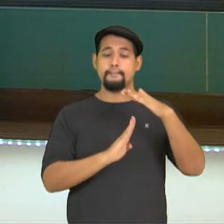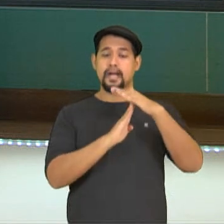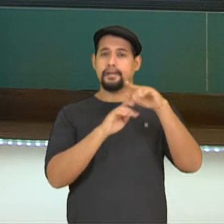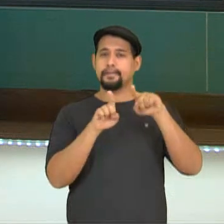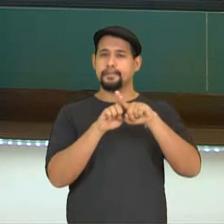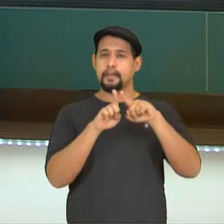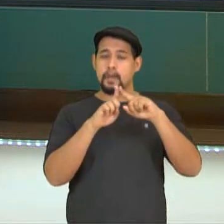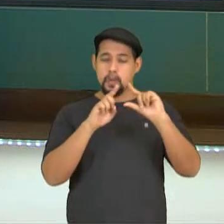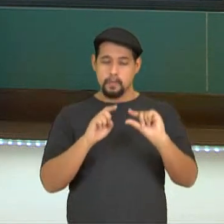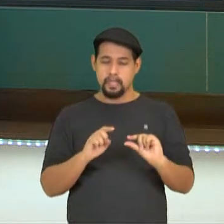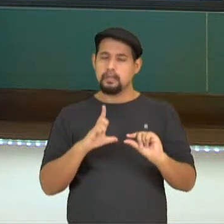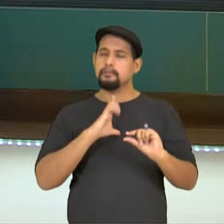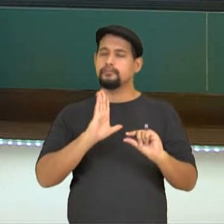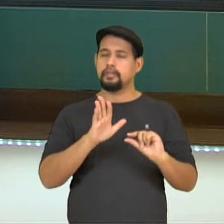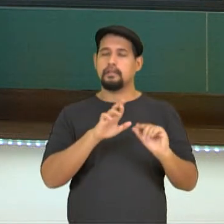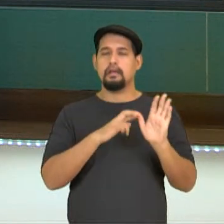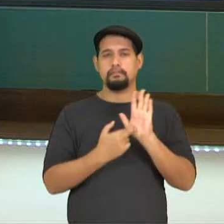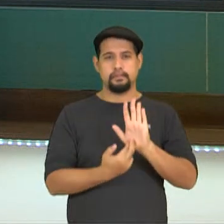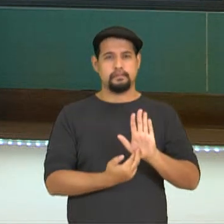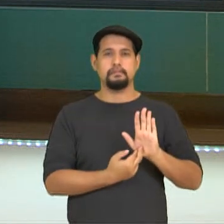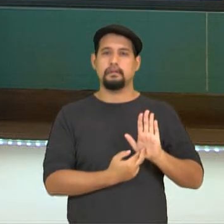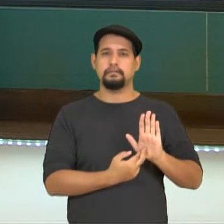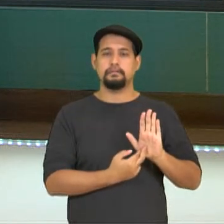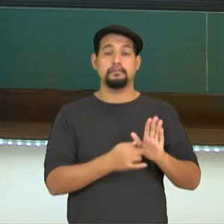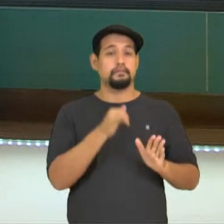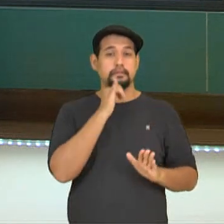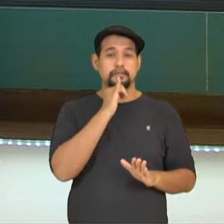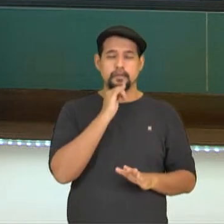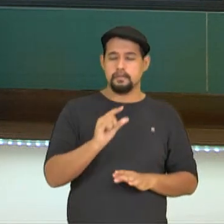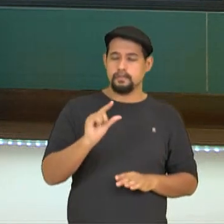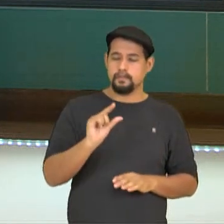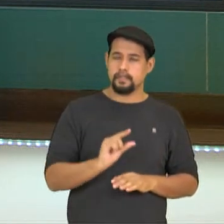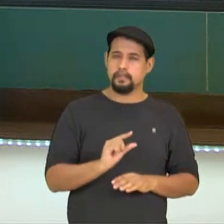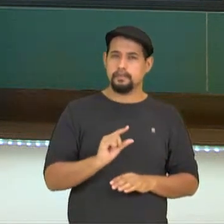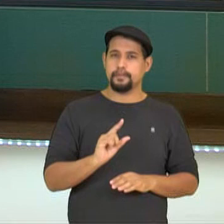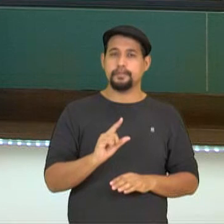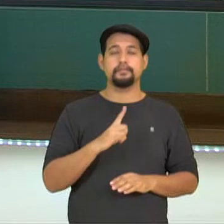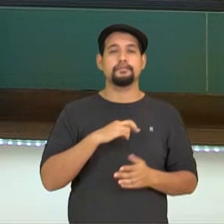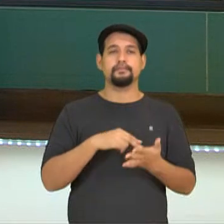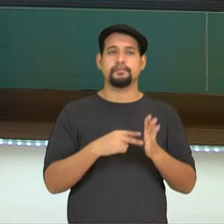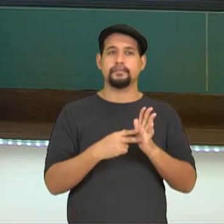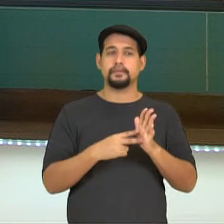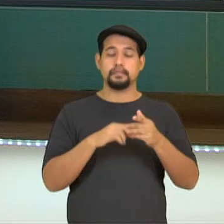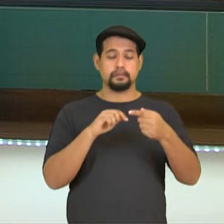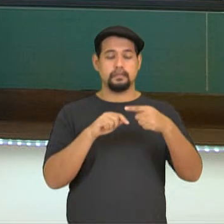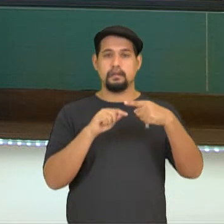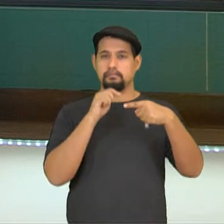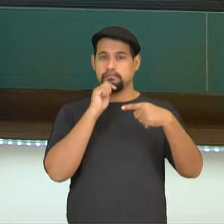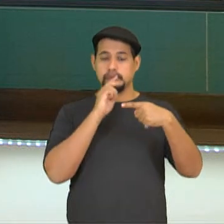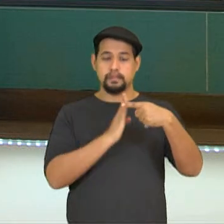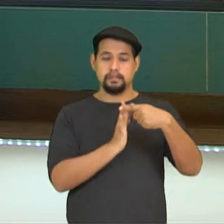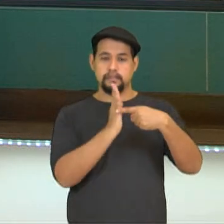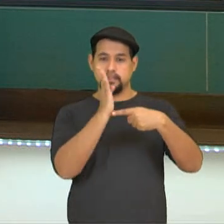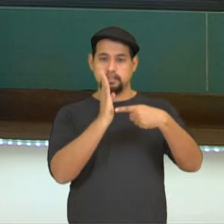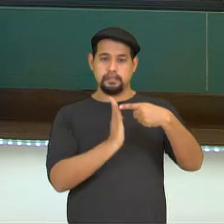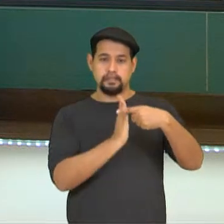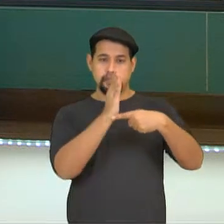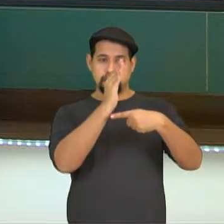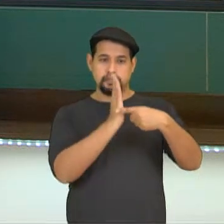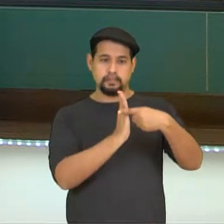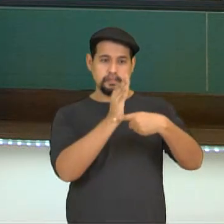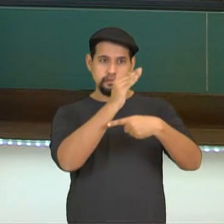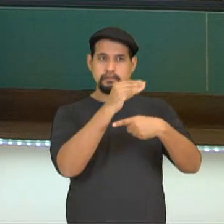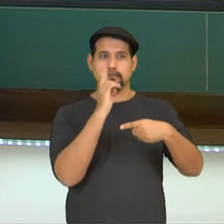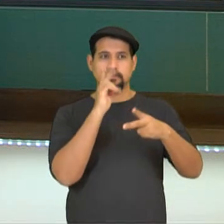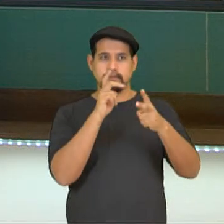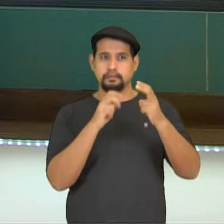mínimo estão representadas aqui, nesse caso com o ponto de mínimo da parábola, porque a concavidade é voltada para cima, né, conforme você